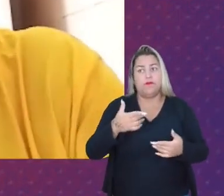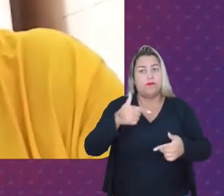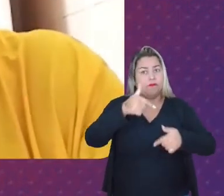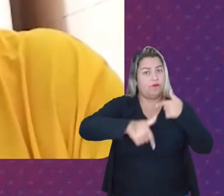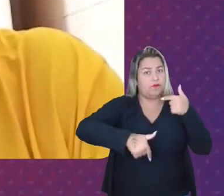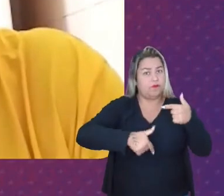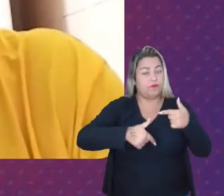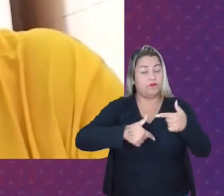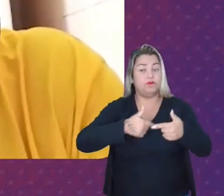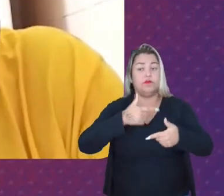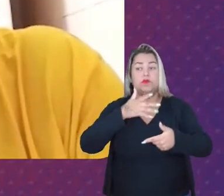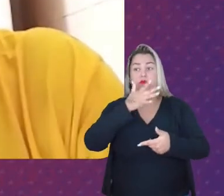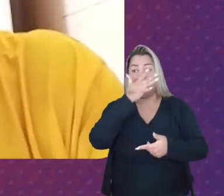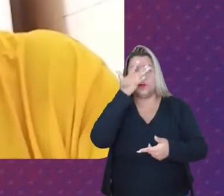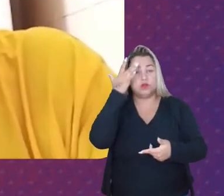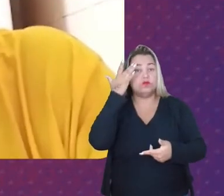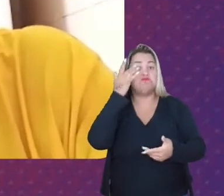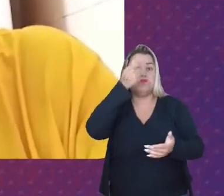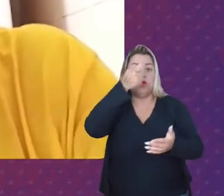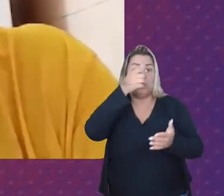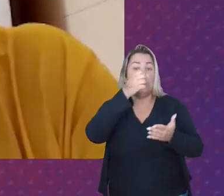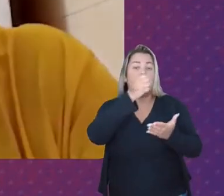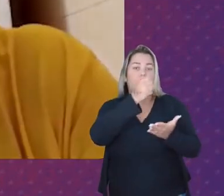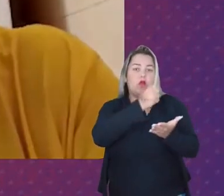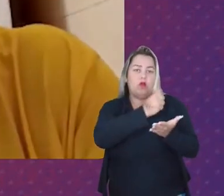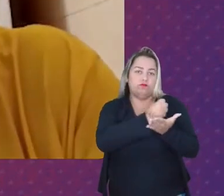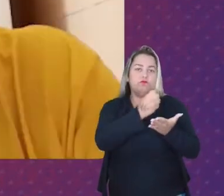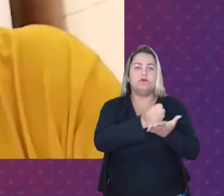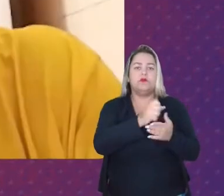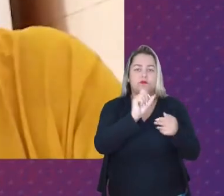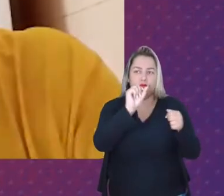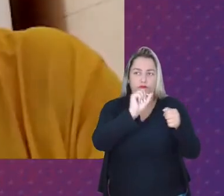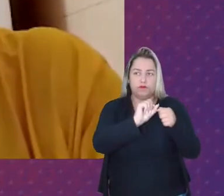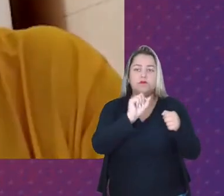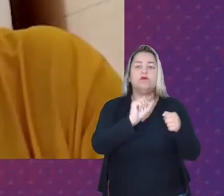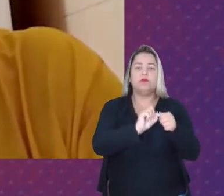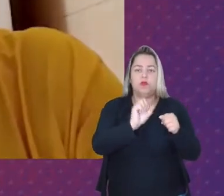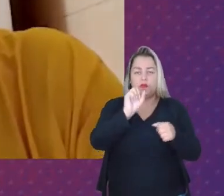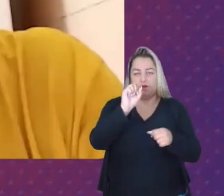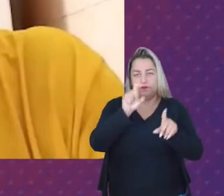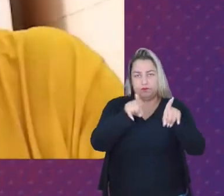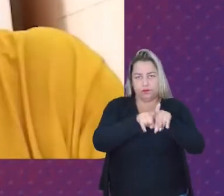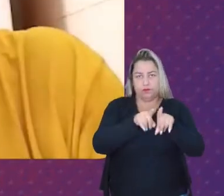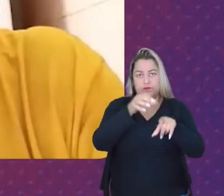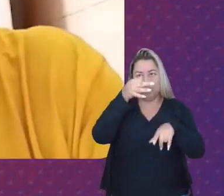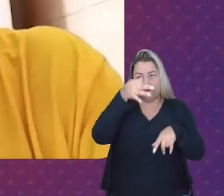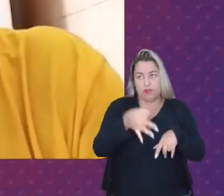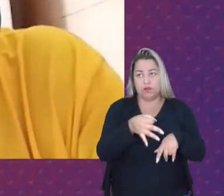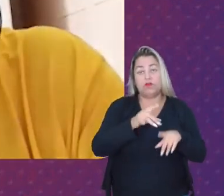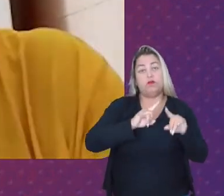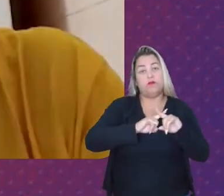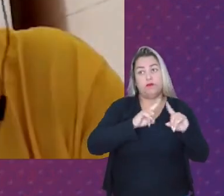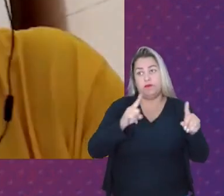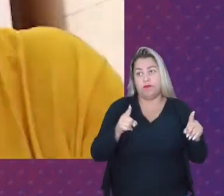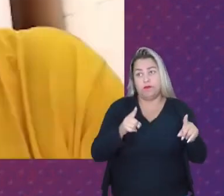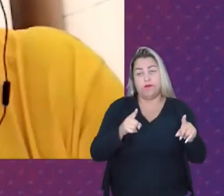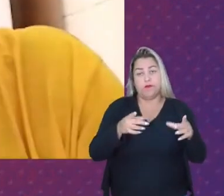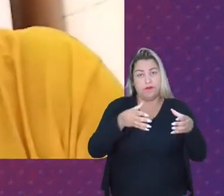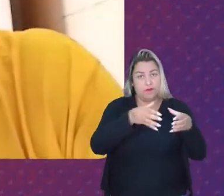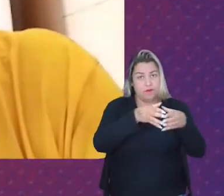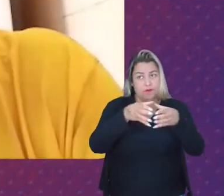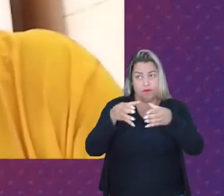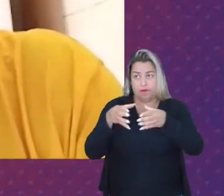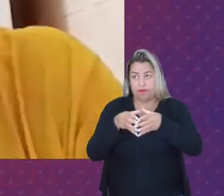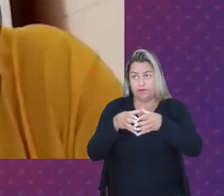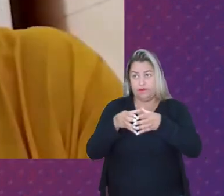isso. 2.000 cidadãs de bem que são empregadores, fizeram isso. Mas nós somos uma categoria